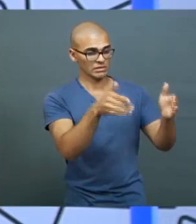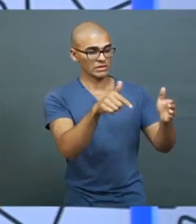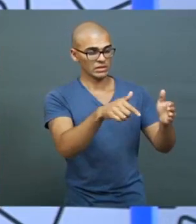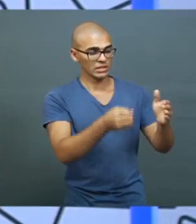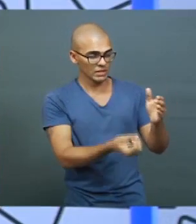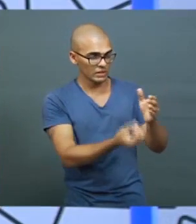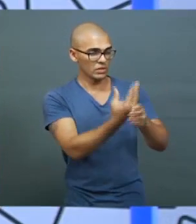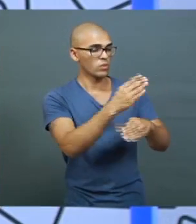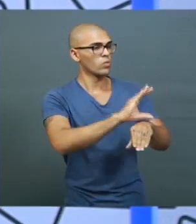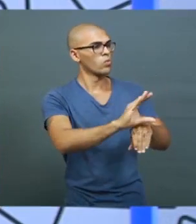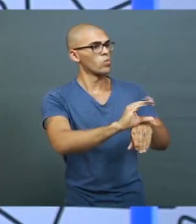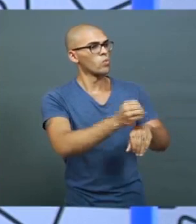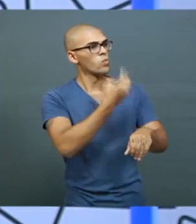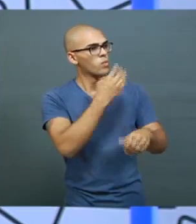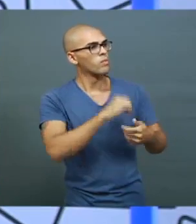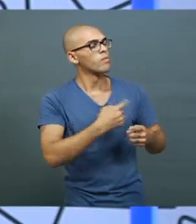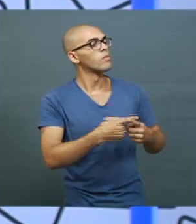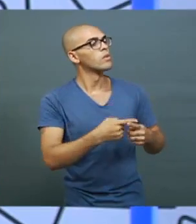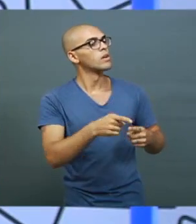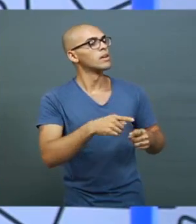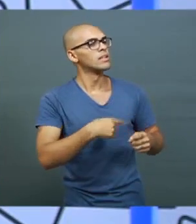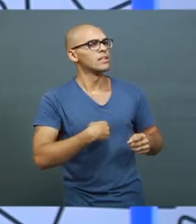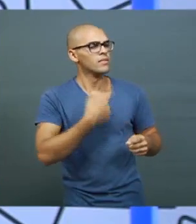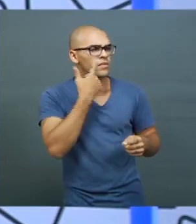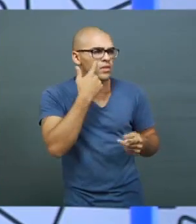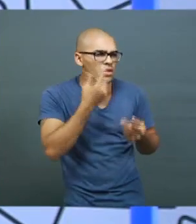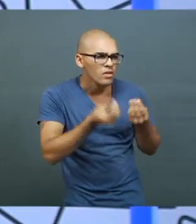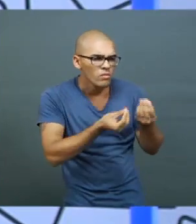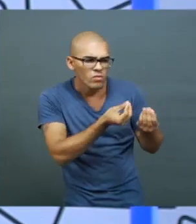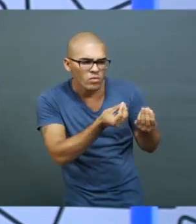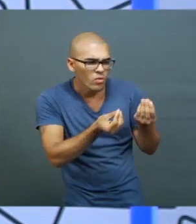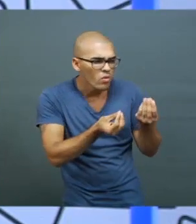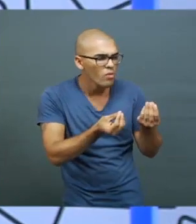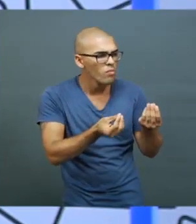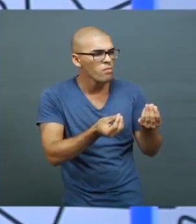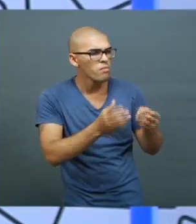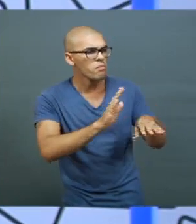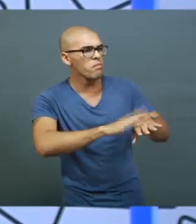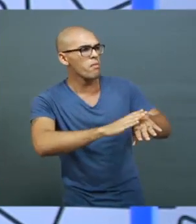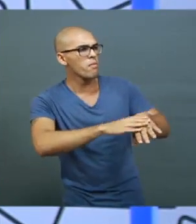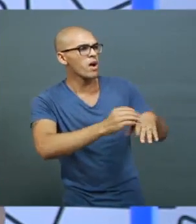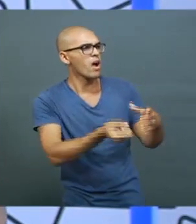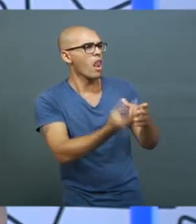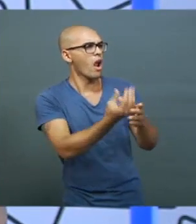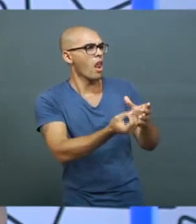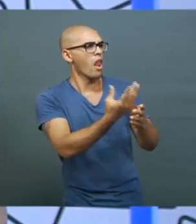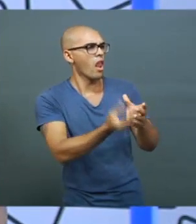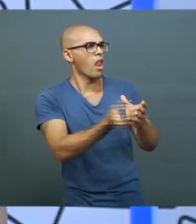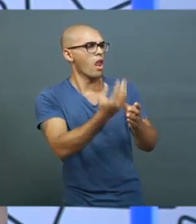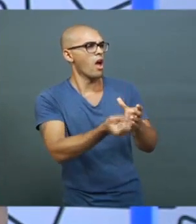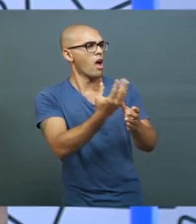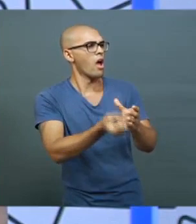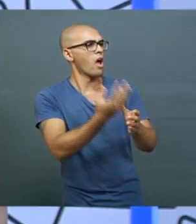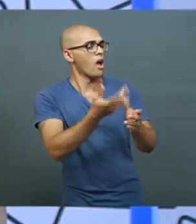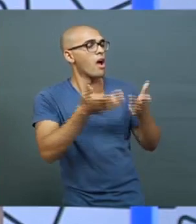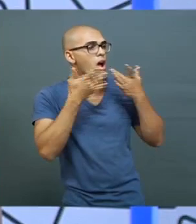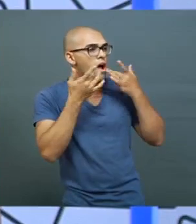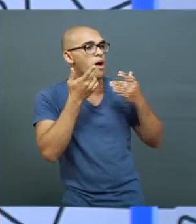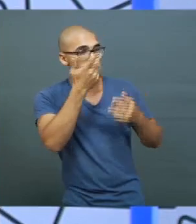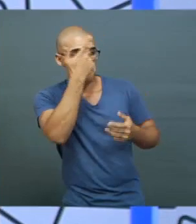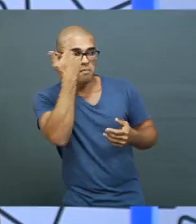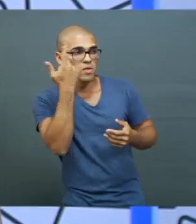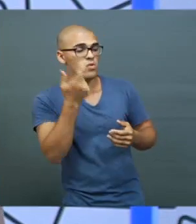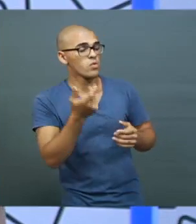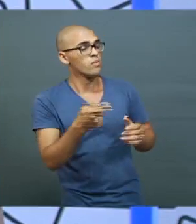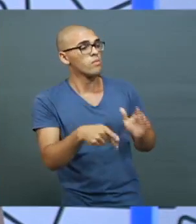boa parte da produção local de teatro que a gente tem hoje é de pessoas oriundas desse curso de teatro, né? E o outro